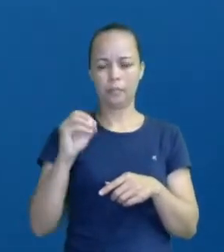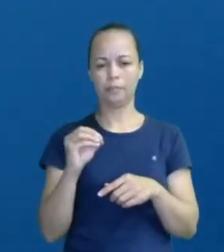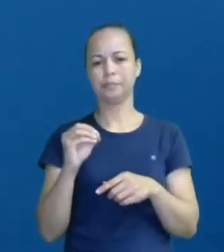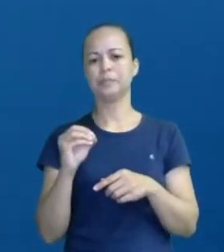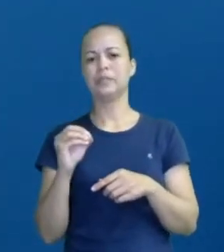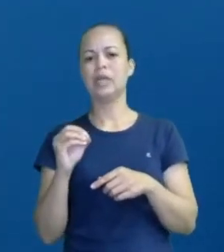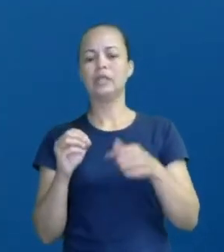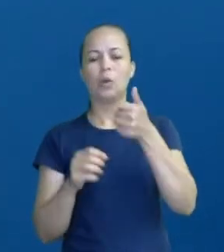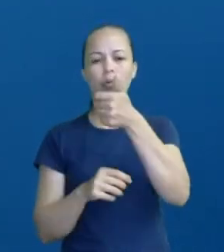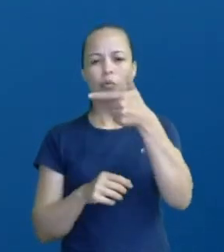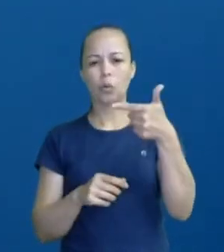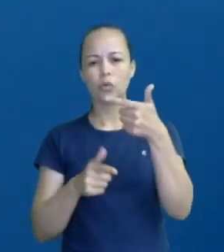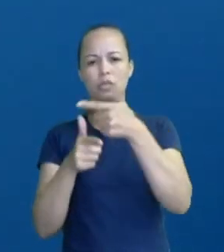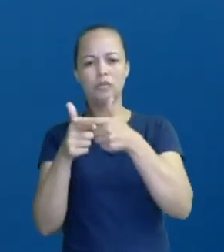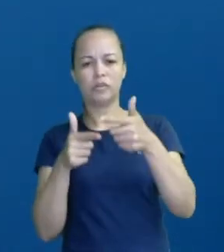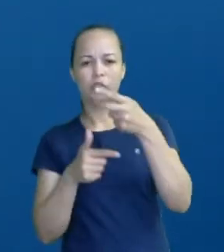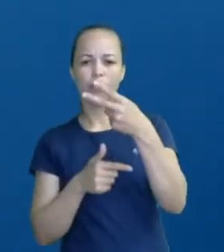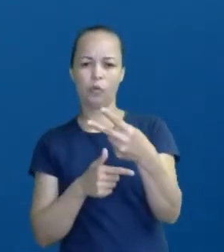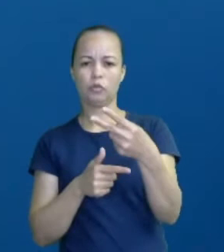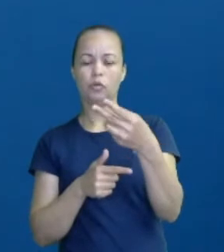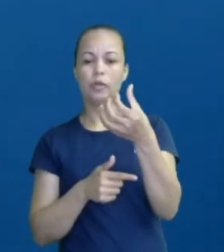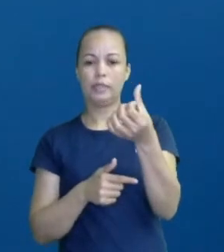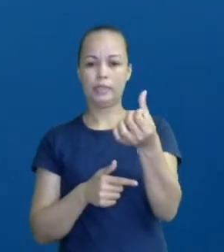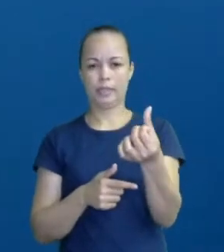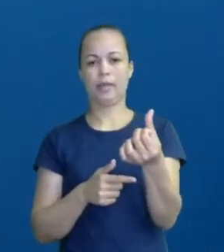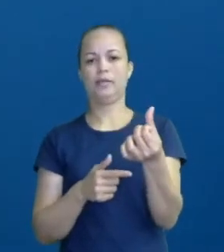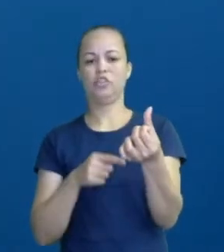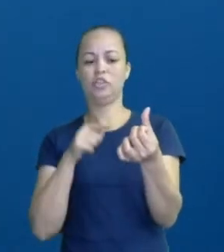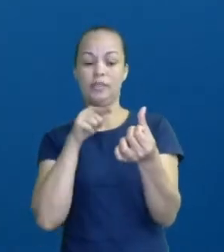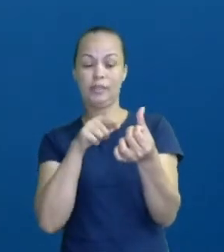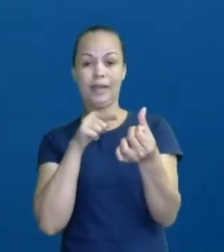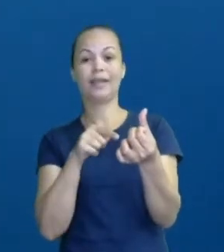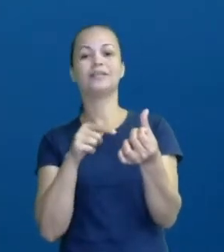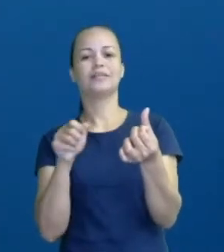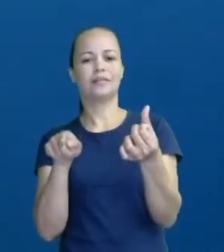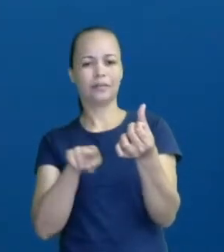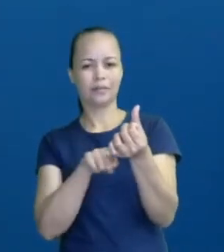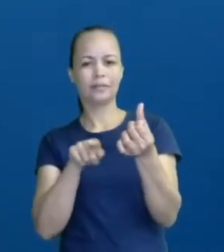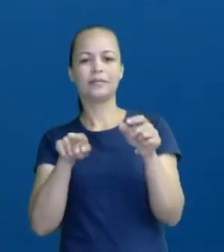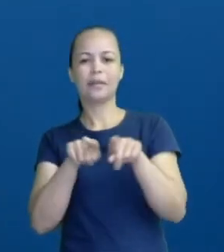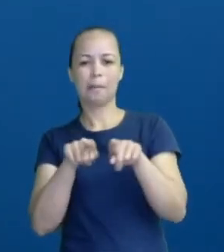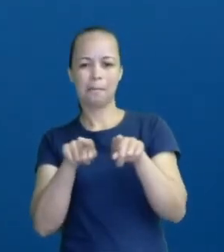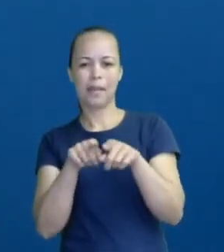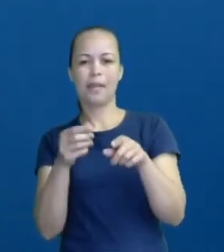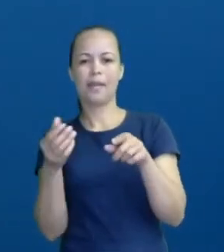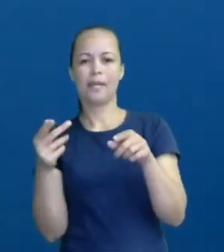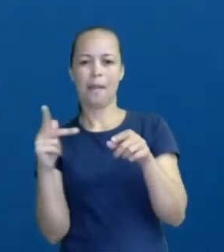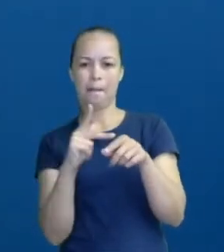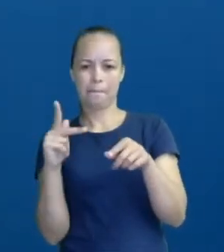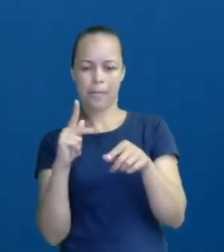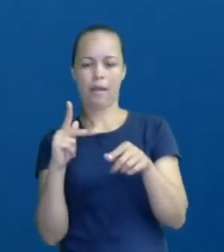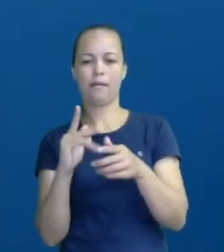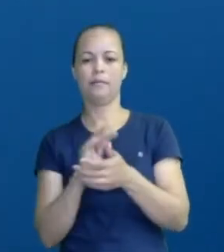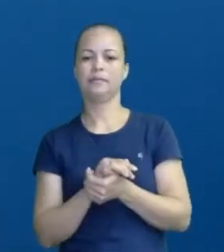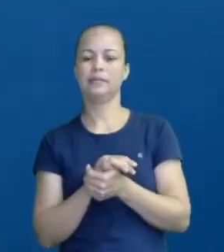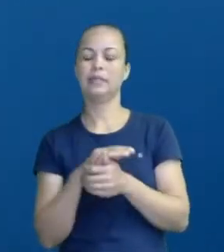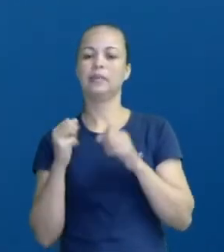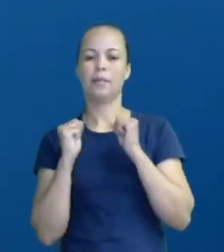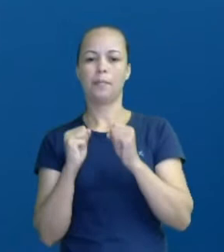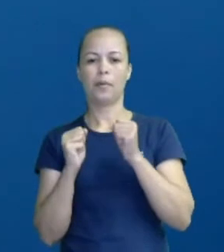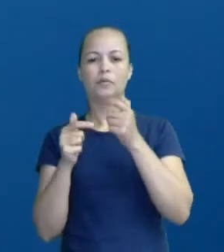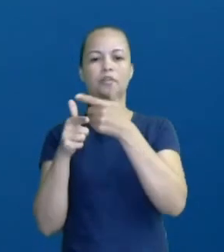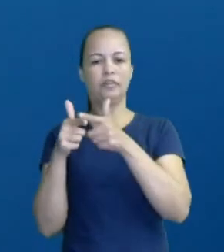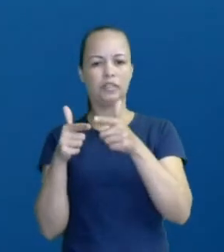é quanto? É 6. 6 ainda é um número par. Se é um número par, eu posso dividir por